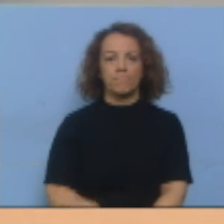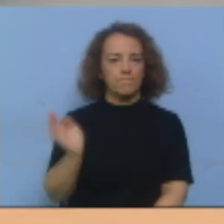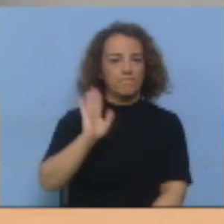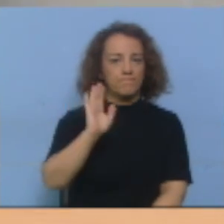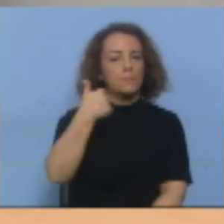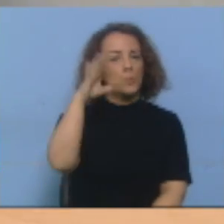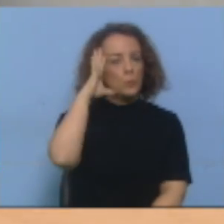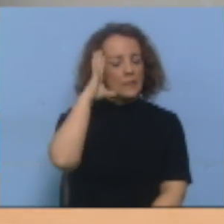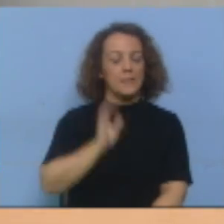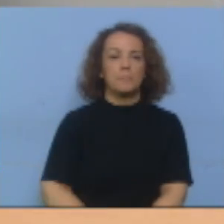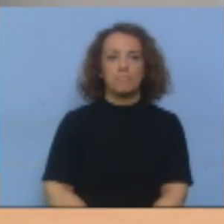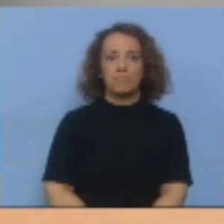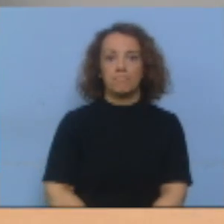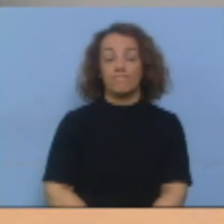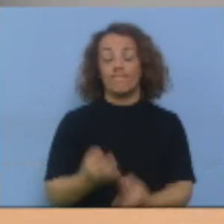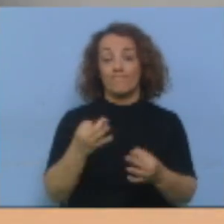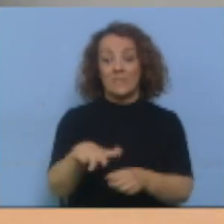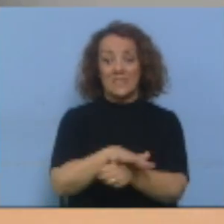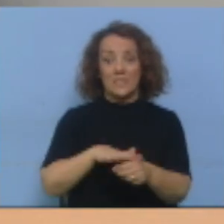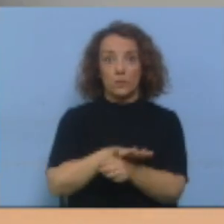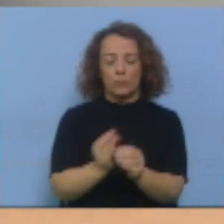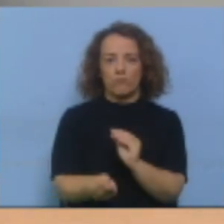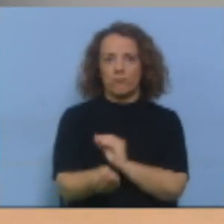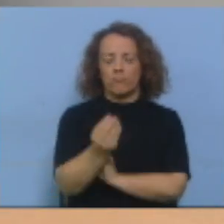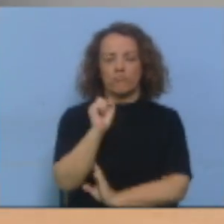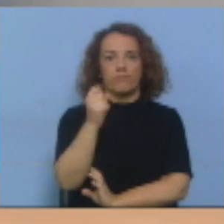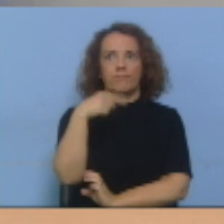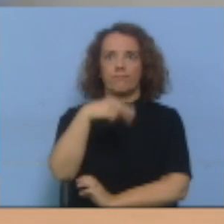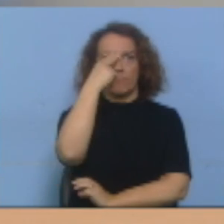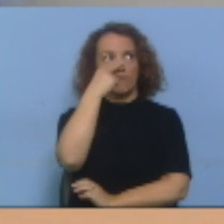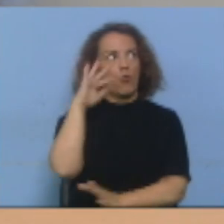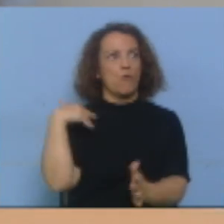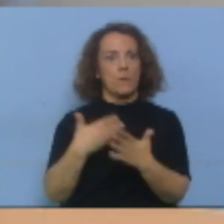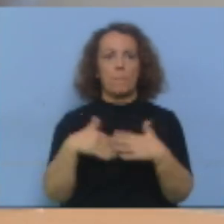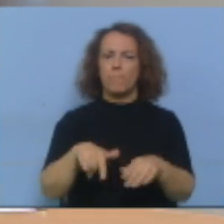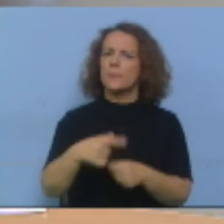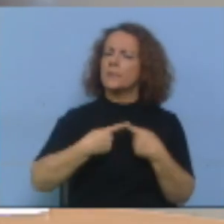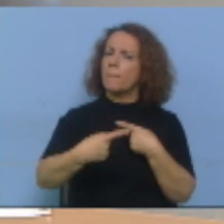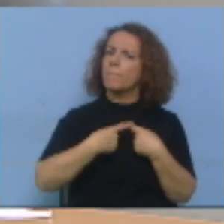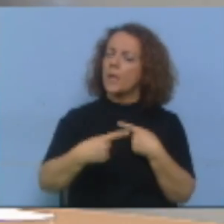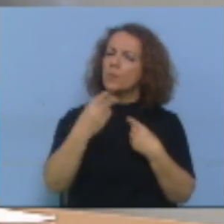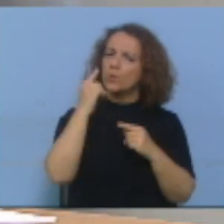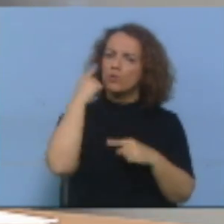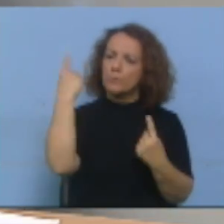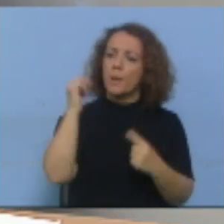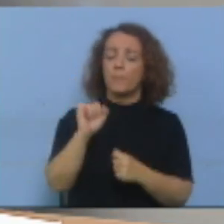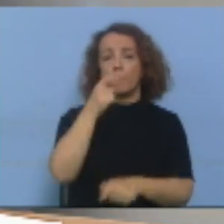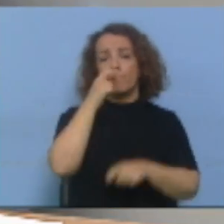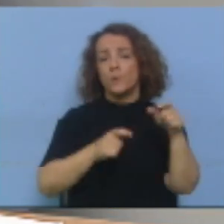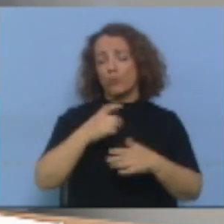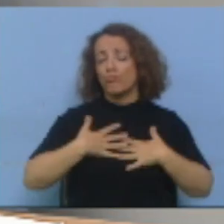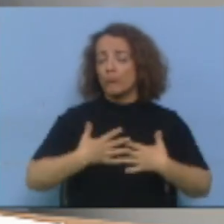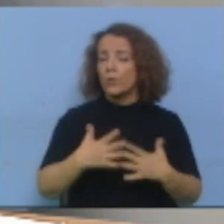Olá, muito boa tarde. Mesmo em circunstâncias únicas na história, esta é uma semana muito especial para os cristãos.